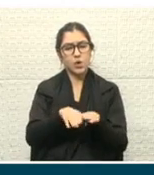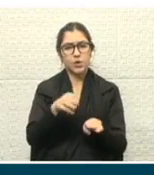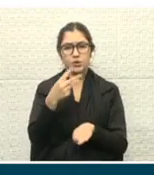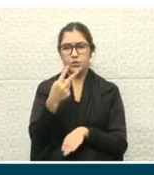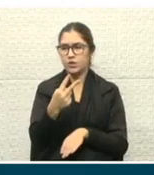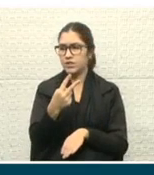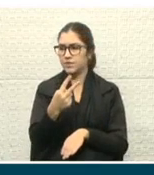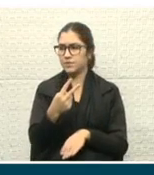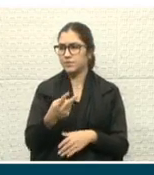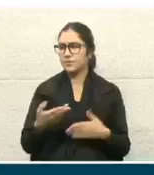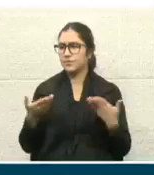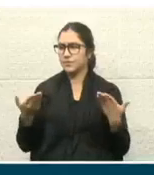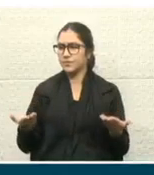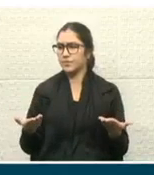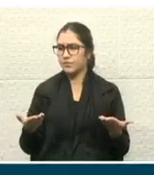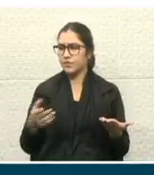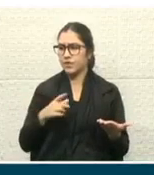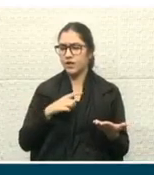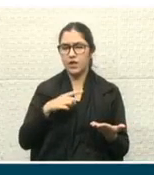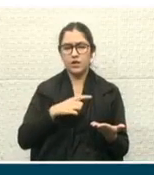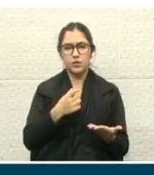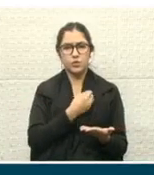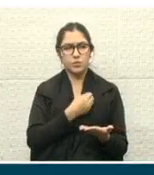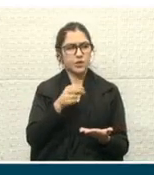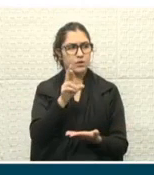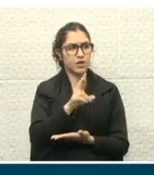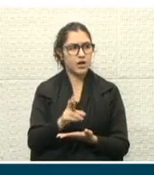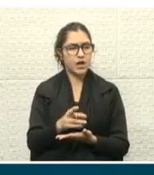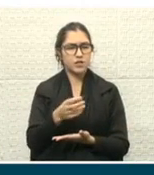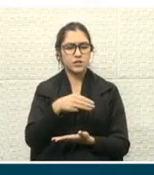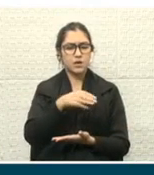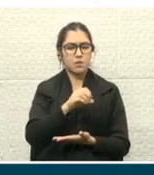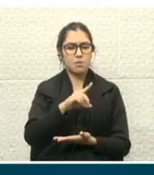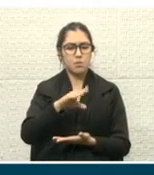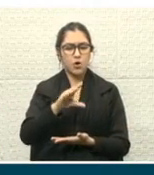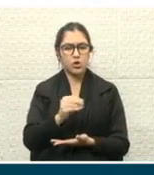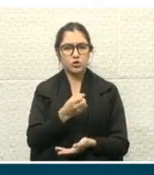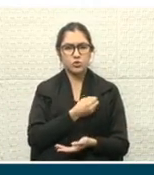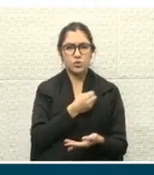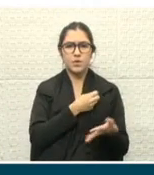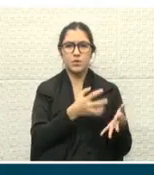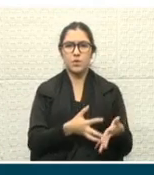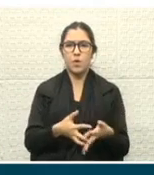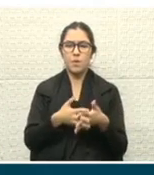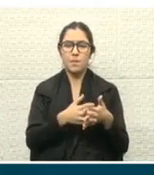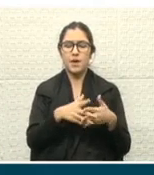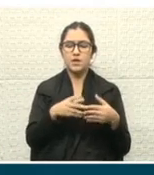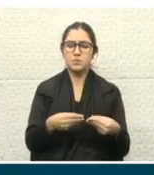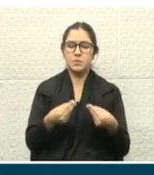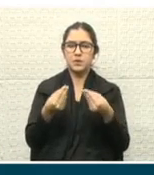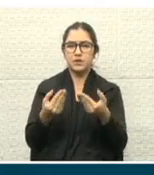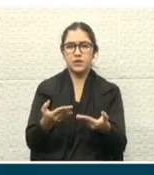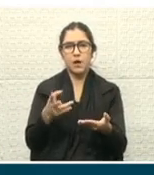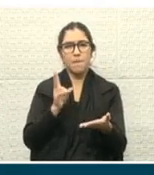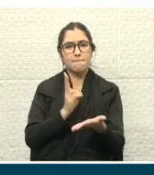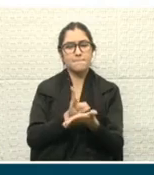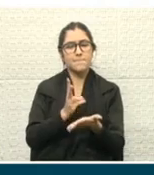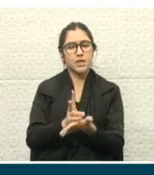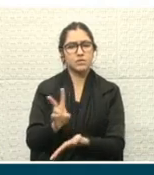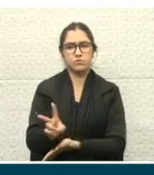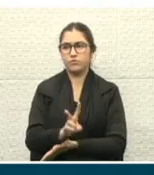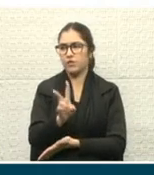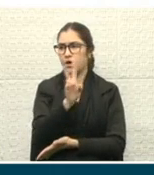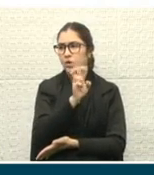2. Nesse caso dos números reais, o módulo do número complexo vai fornecer o mesmo